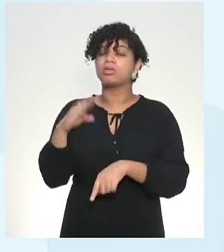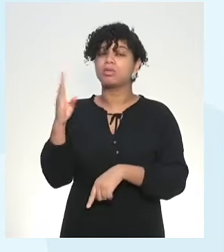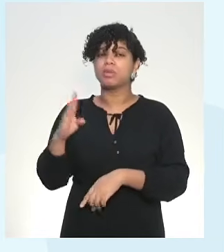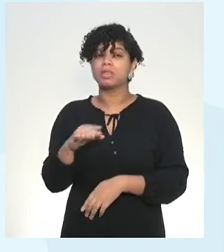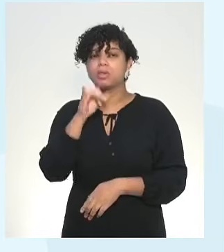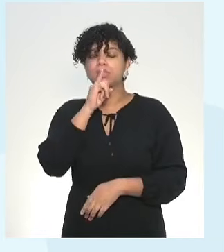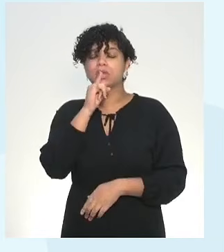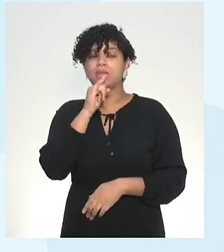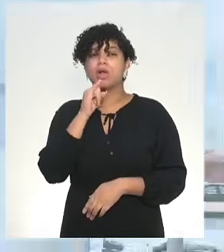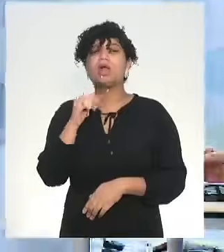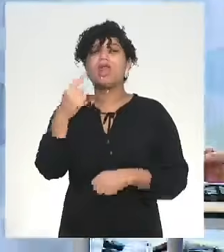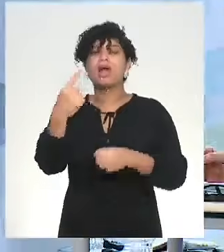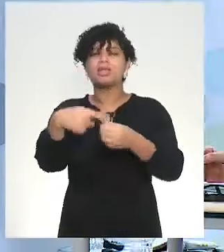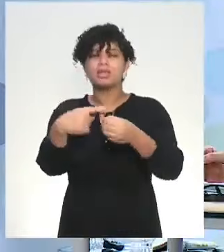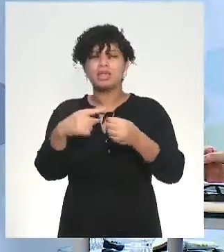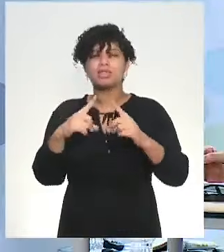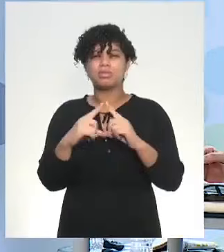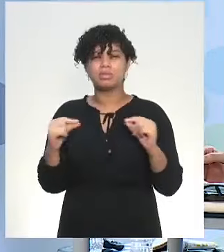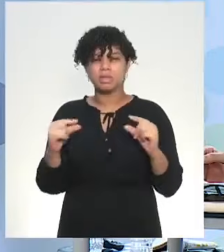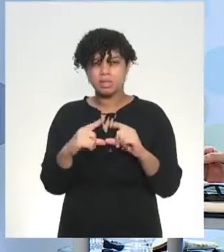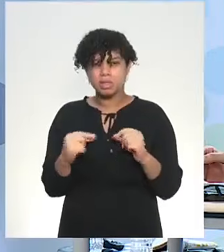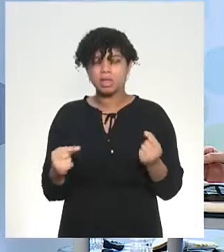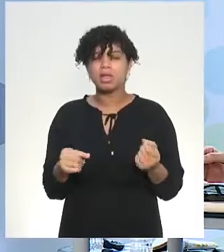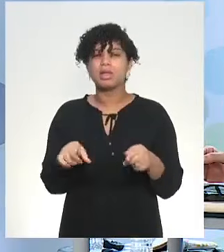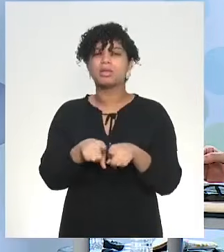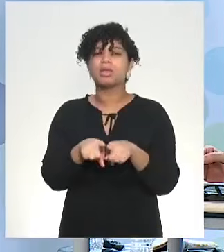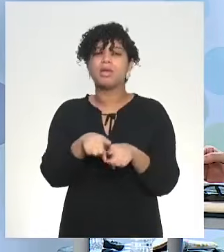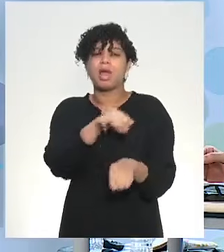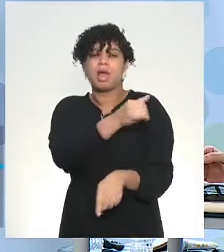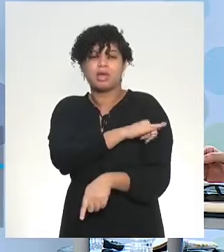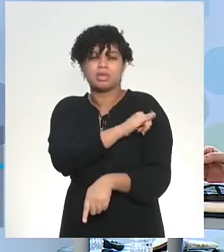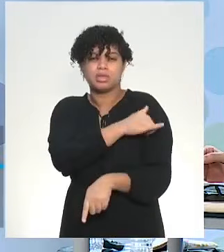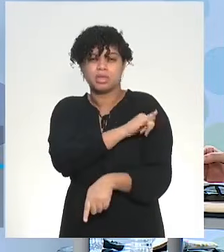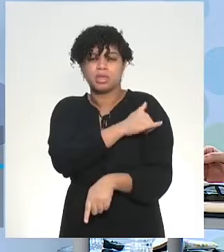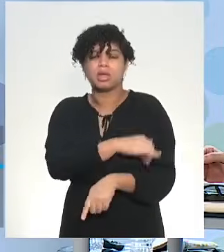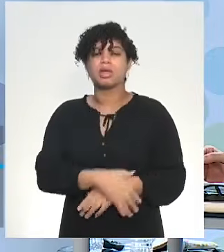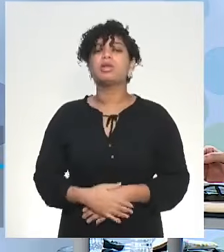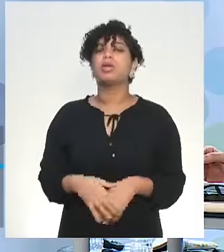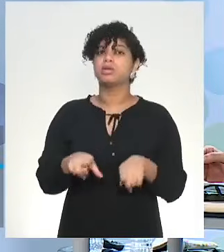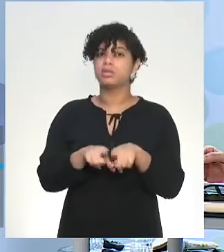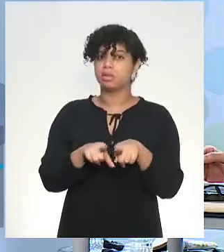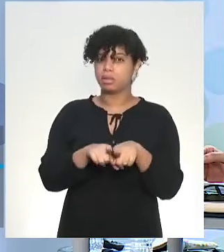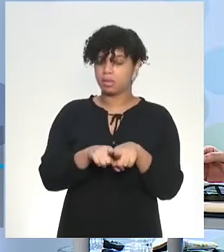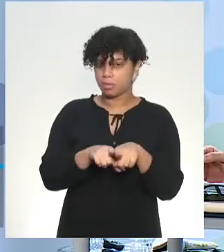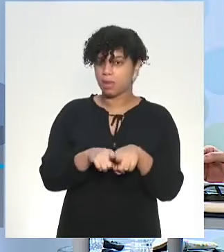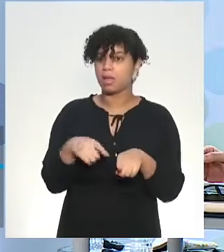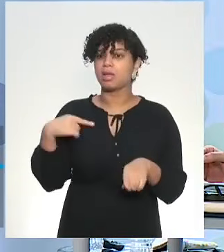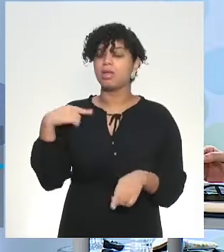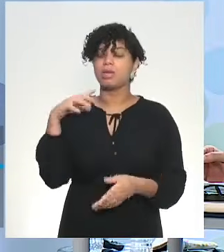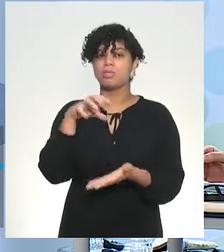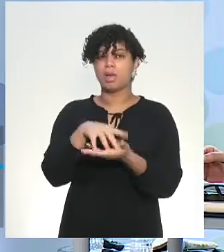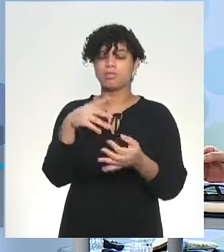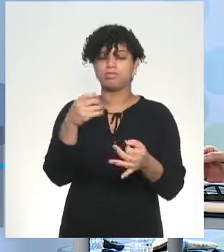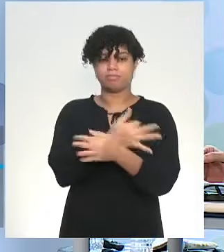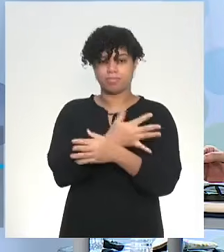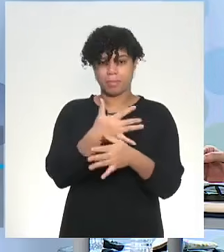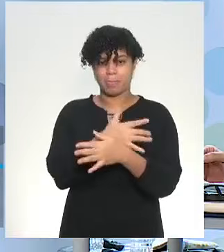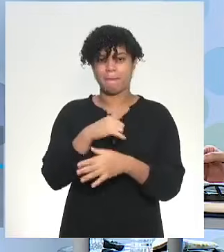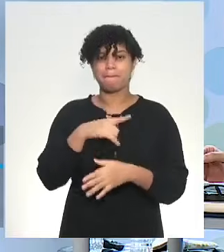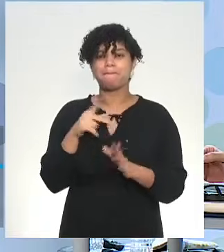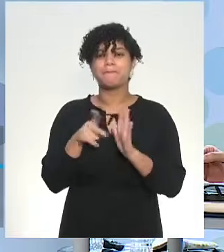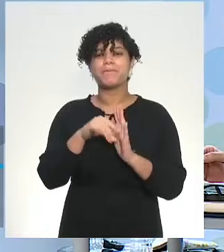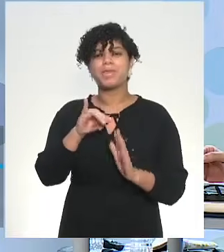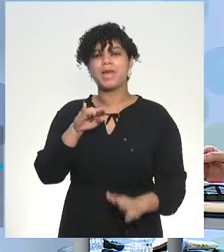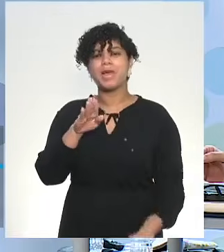faziam parte da antiga metrópole nacional junto com São Paulo. Então, nesse novo arranjo populacional que foi destacado aí pelo